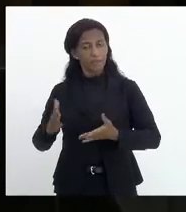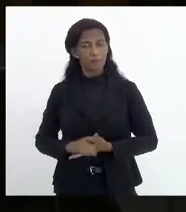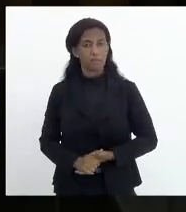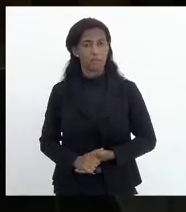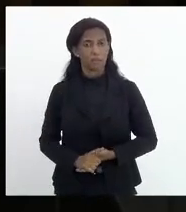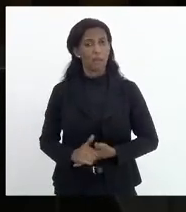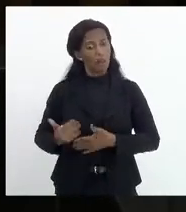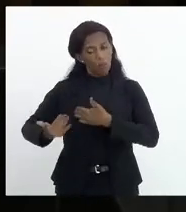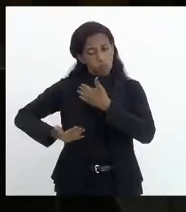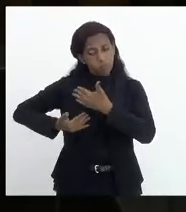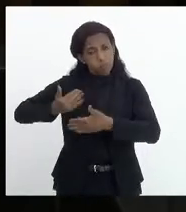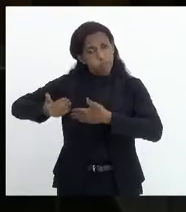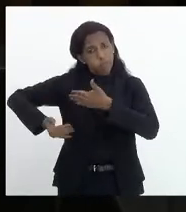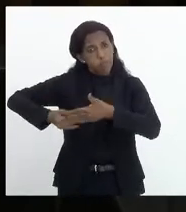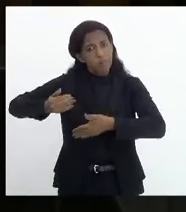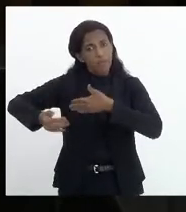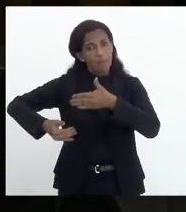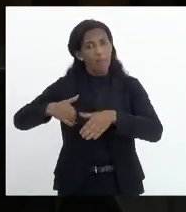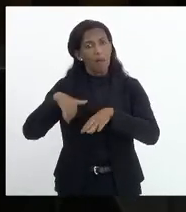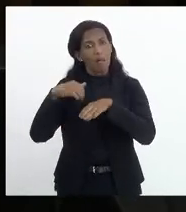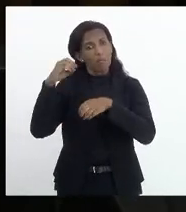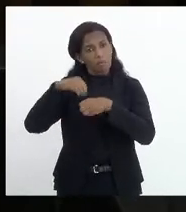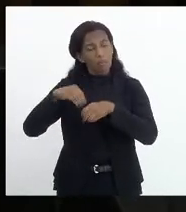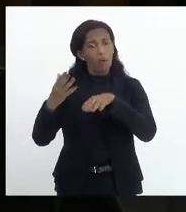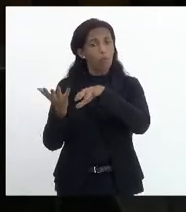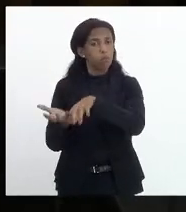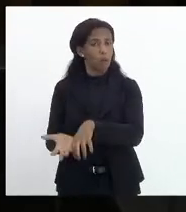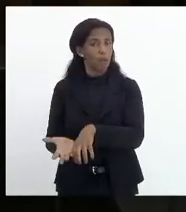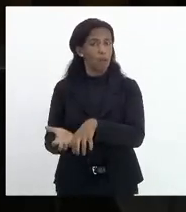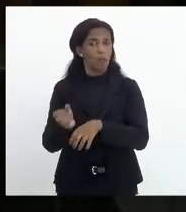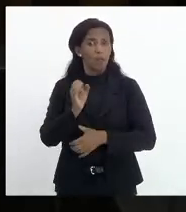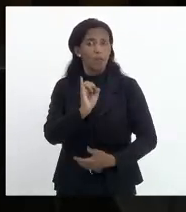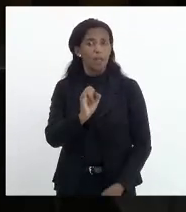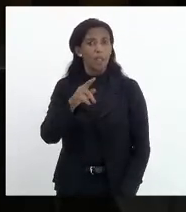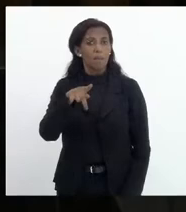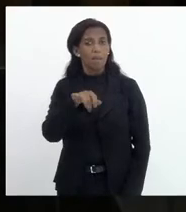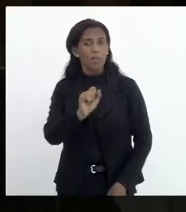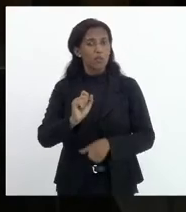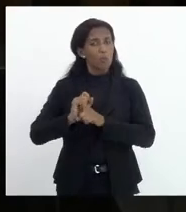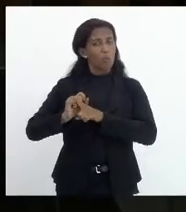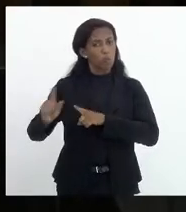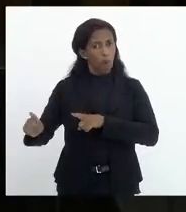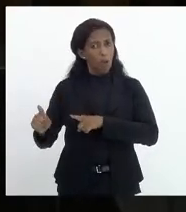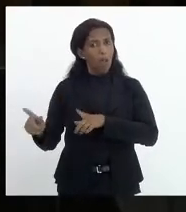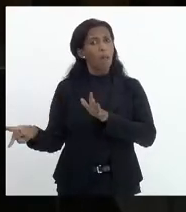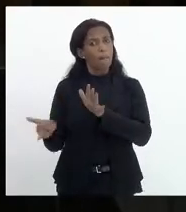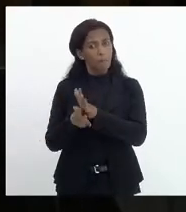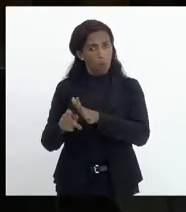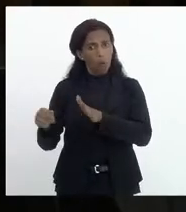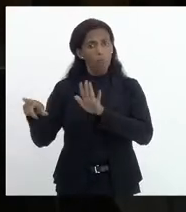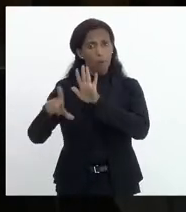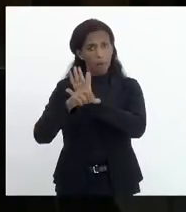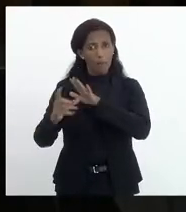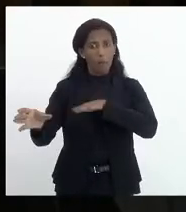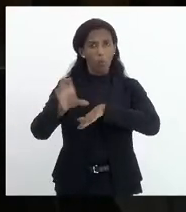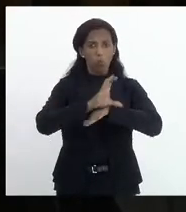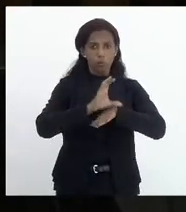e a caminhar dentro do congresso nacional impeachment é instrumento constitucional